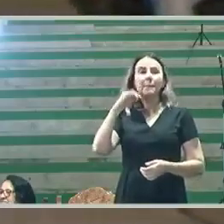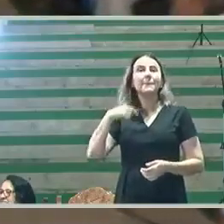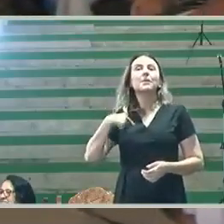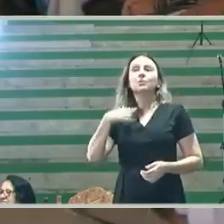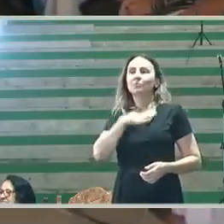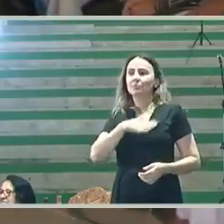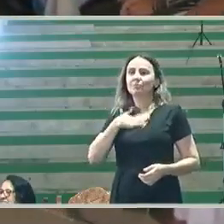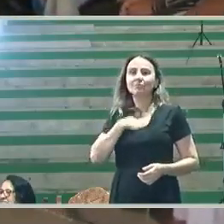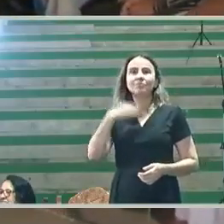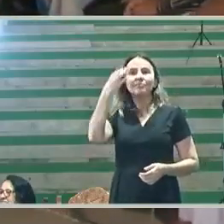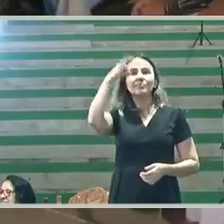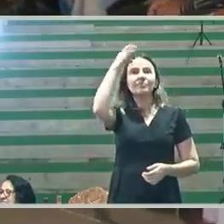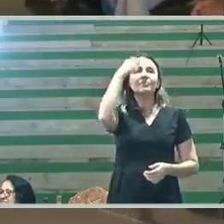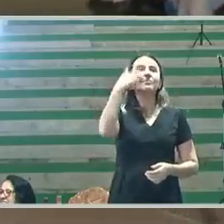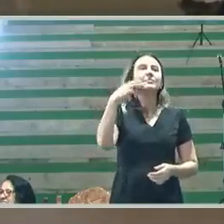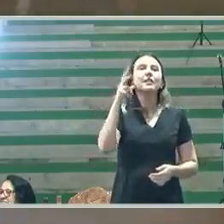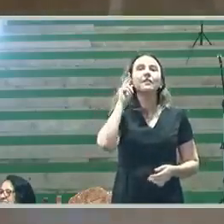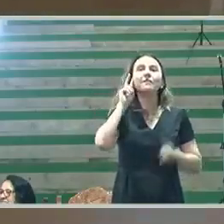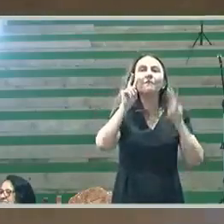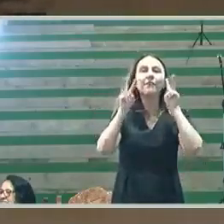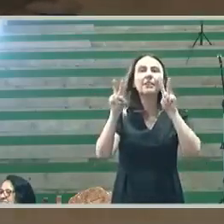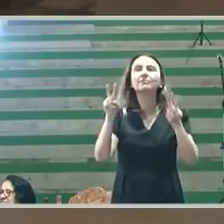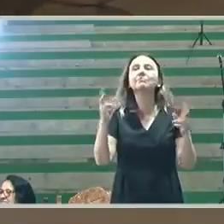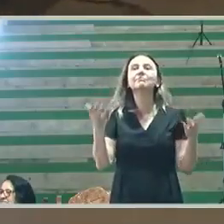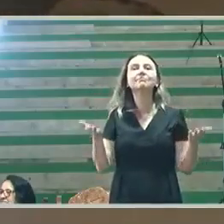quem vai ter gostado aqui, vai.